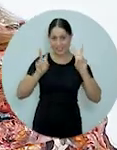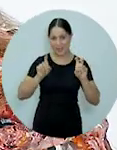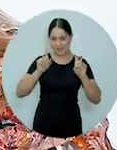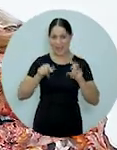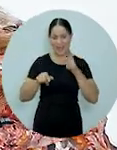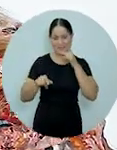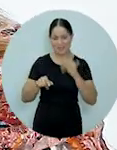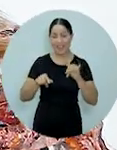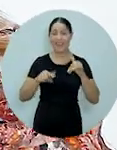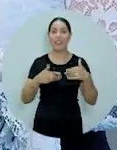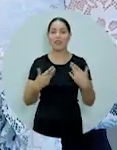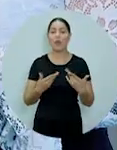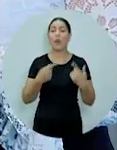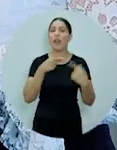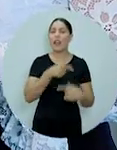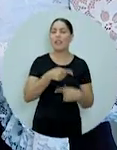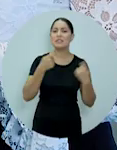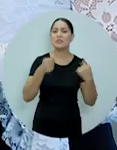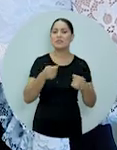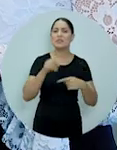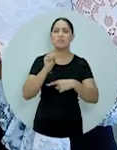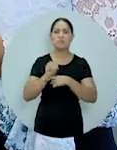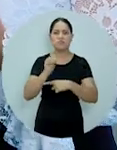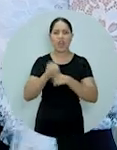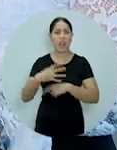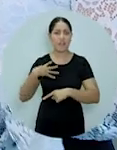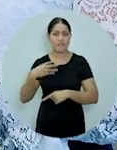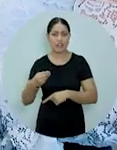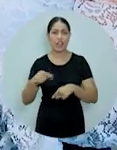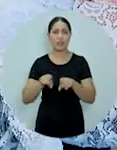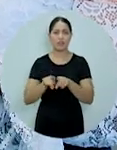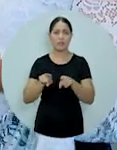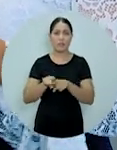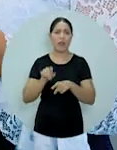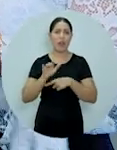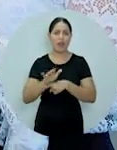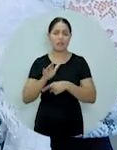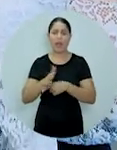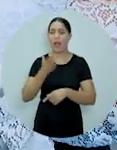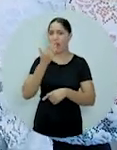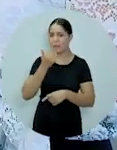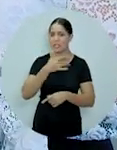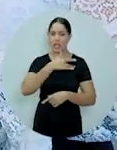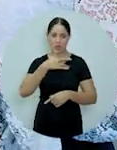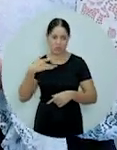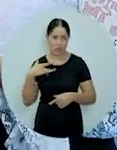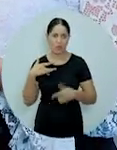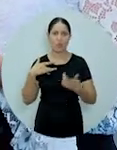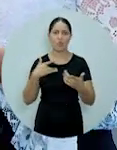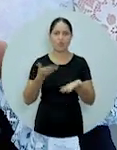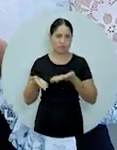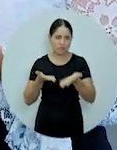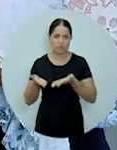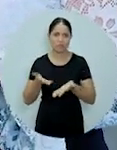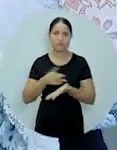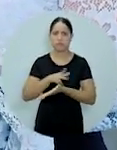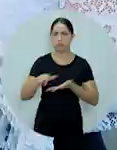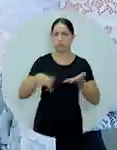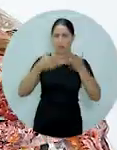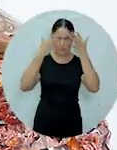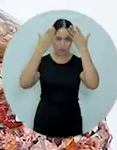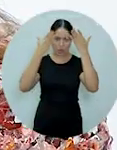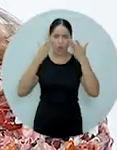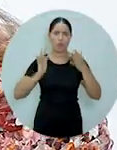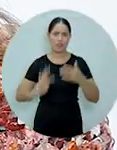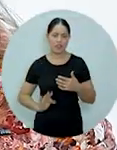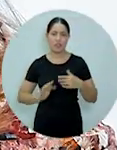a gente está falando dos pais, né? Eles devem cuidar dos seus filhos, devem prover em termos de alimentação, saúde,